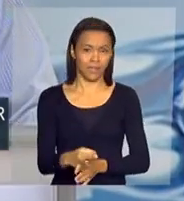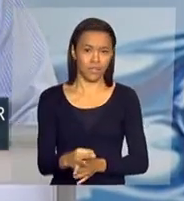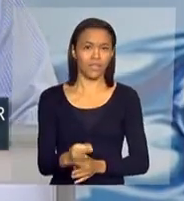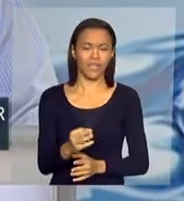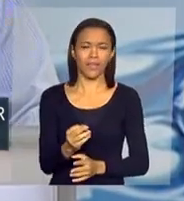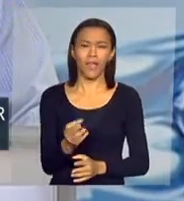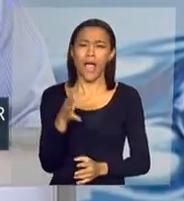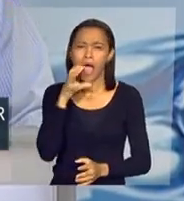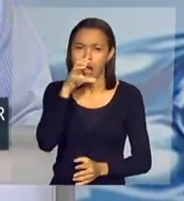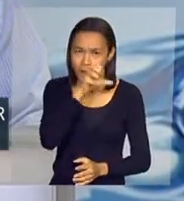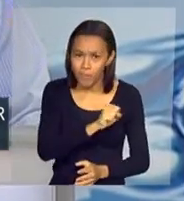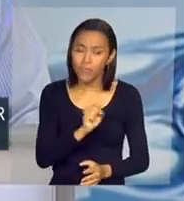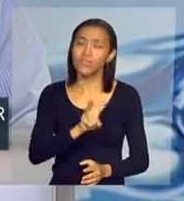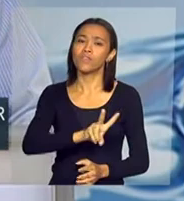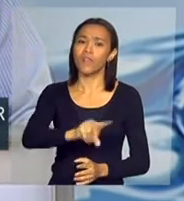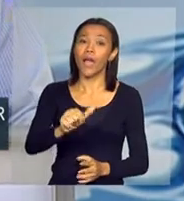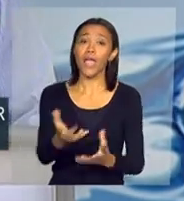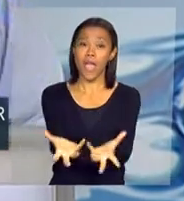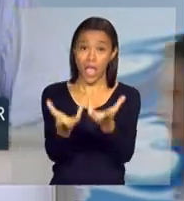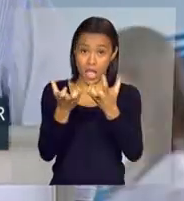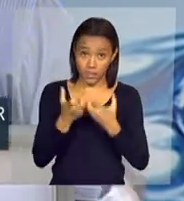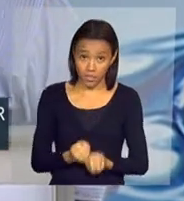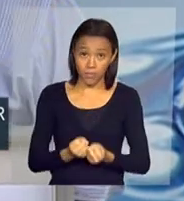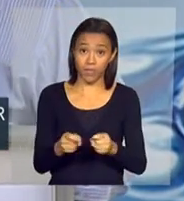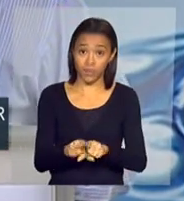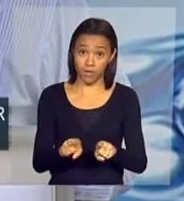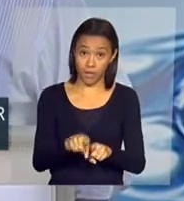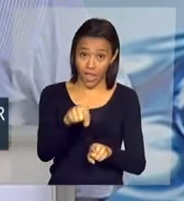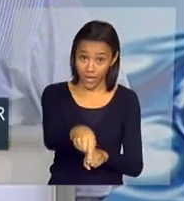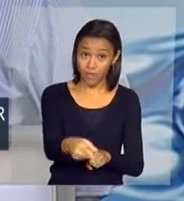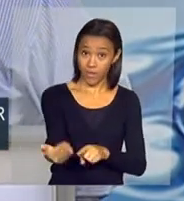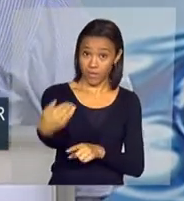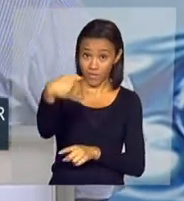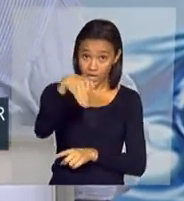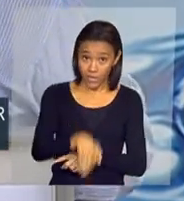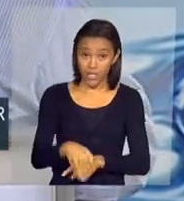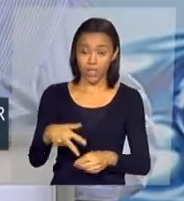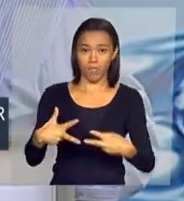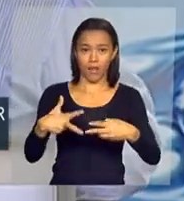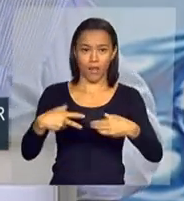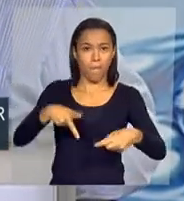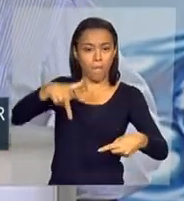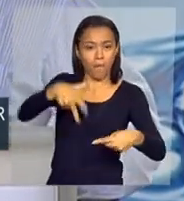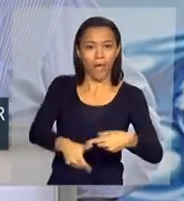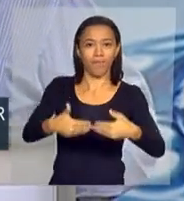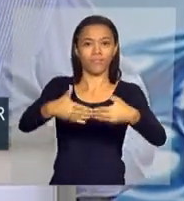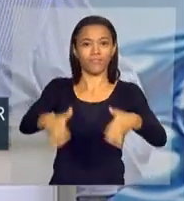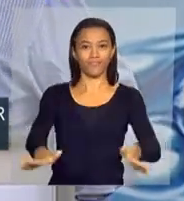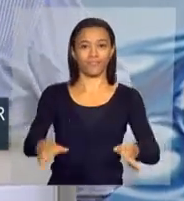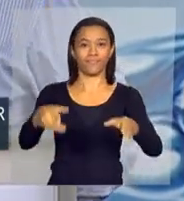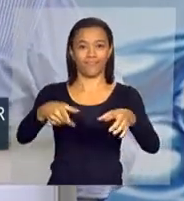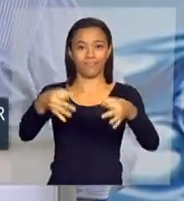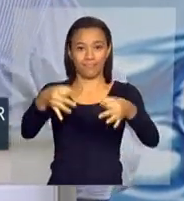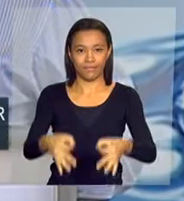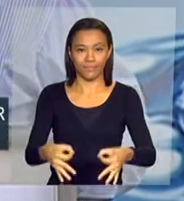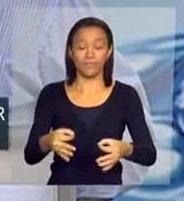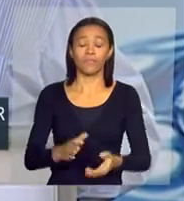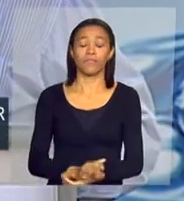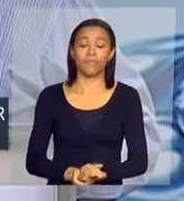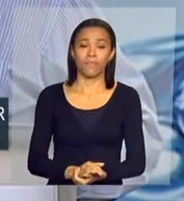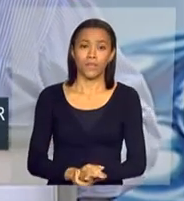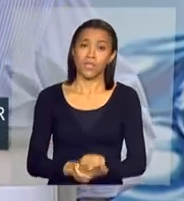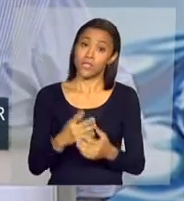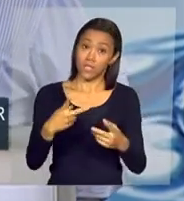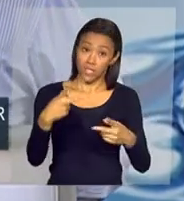em breve, receberemos novamente Vossa Excelência para inaugurar em definitivo. Seja ainda